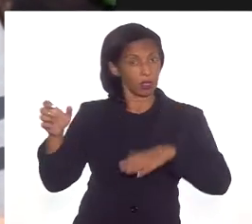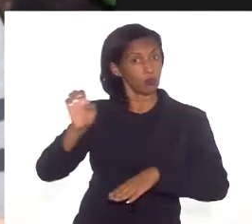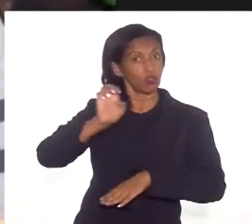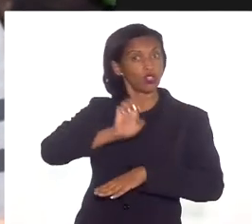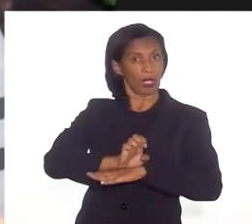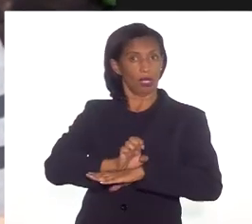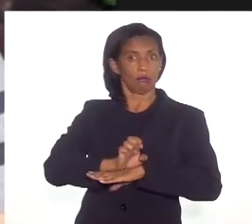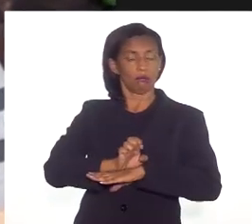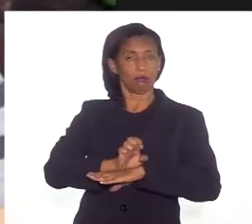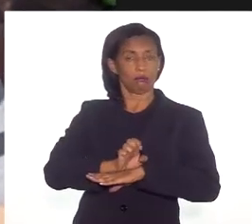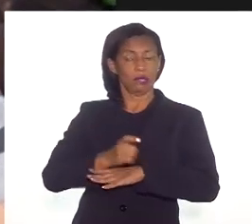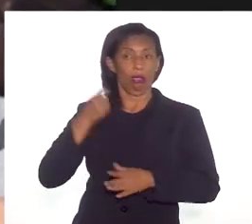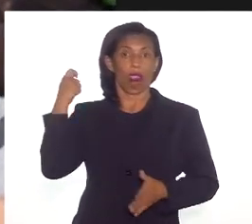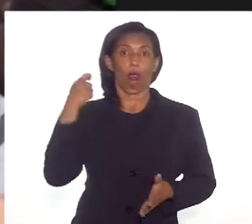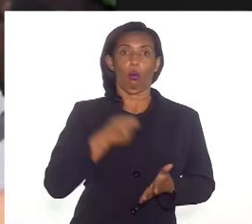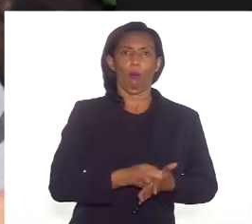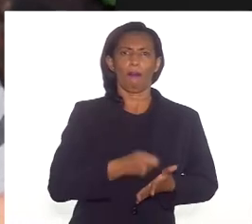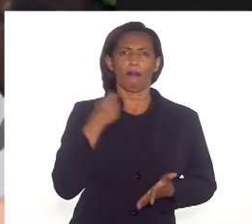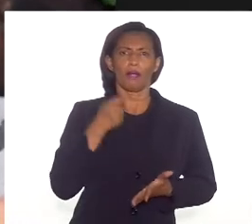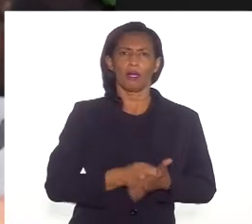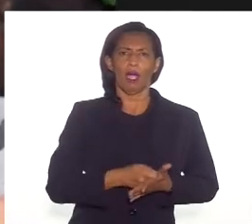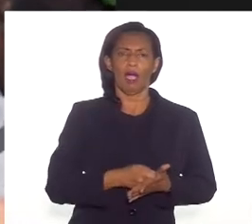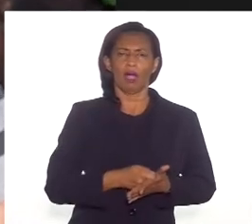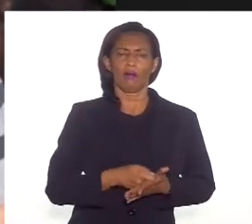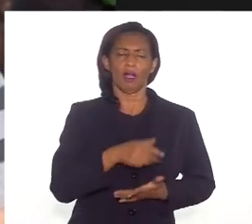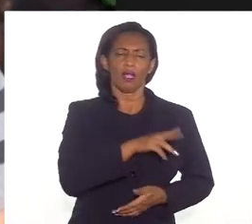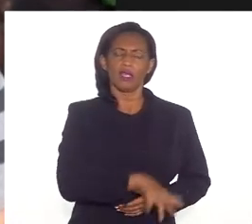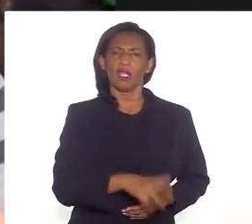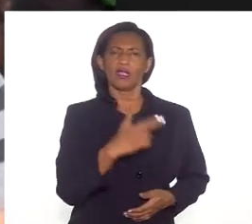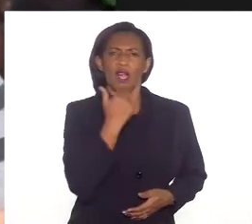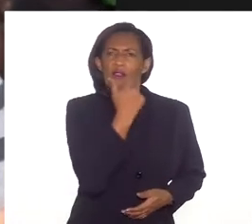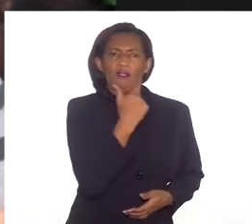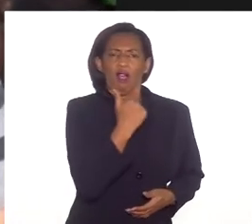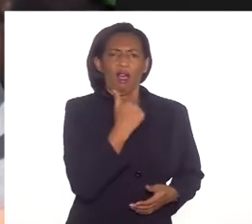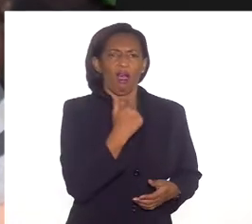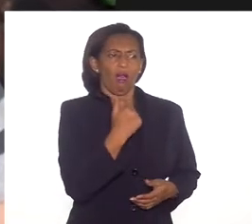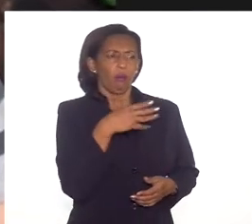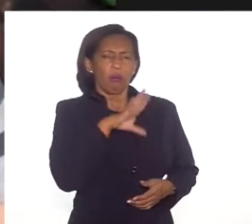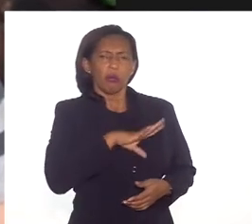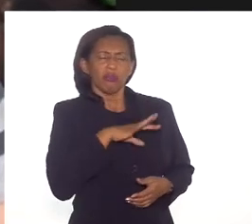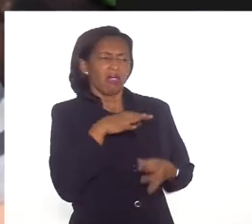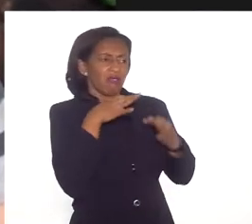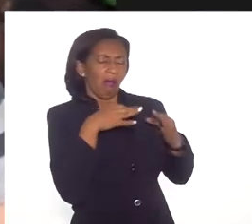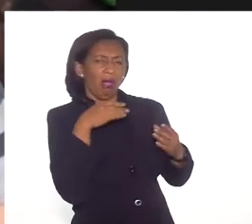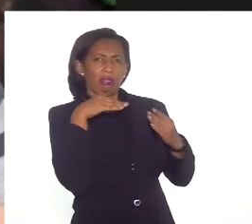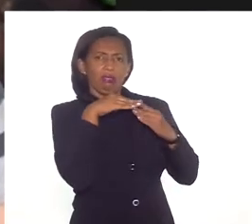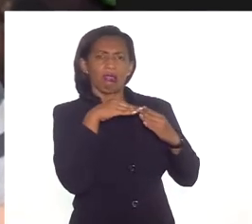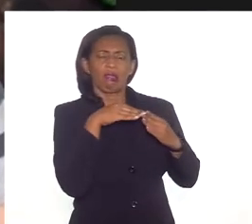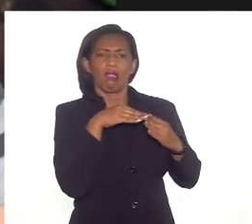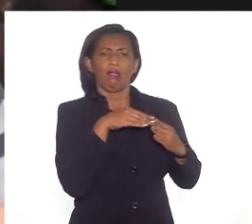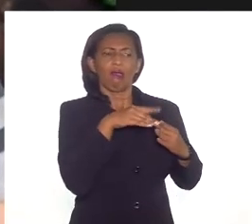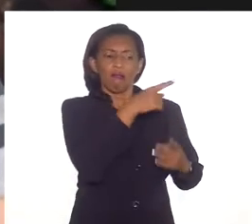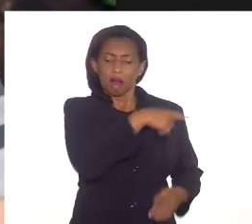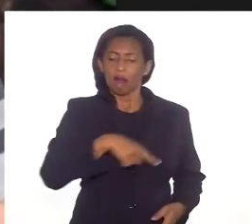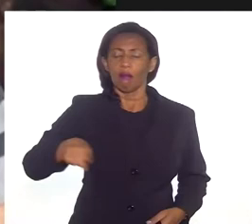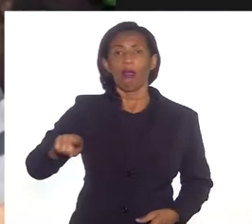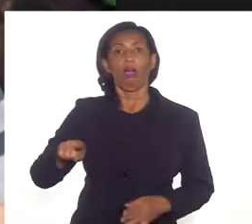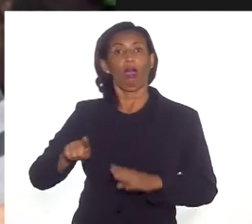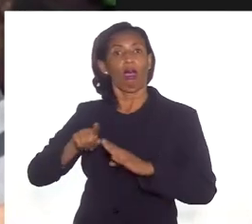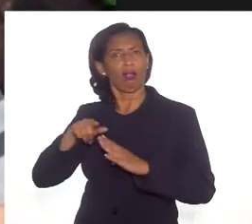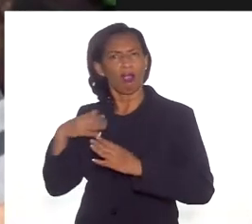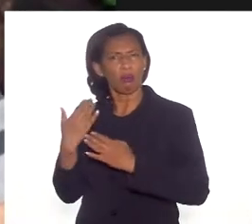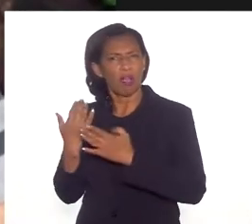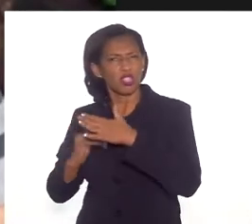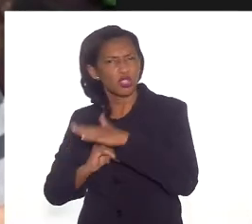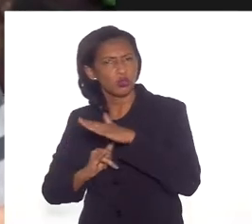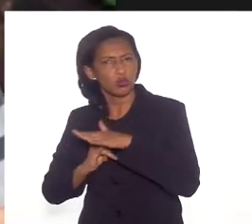Estado brasileiro, que obrigava crianças que nem falavam direito português a irem adentrar dentro